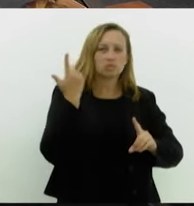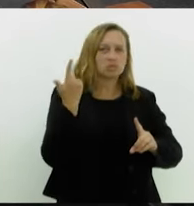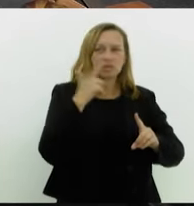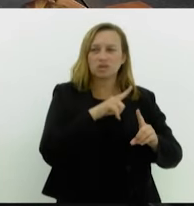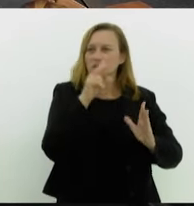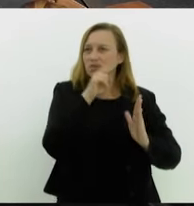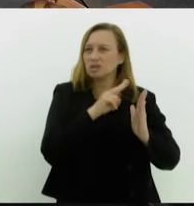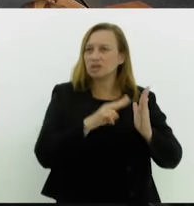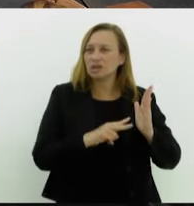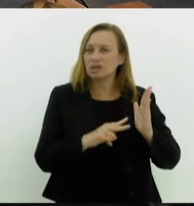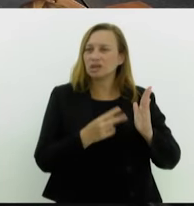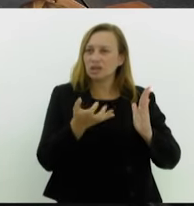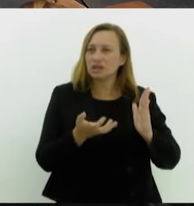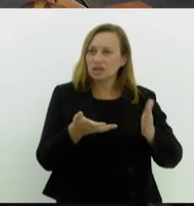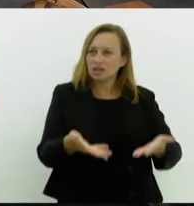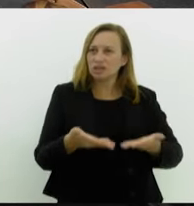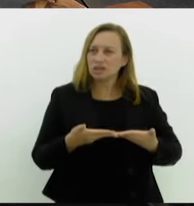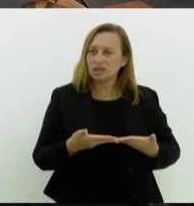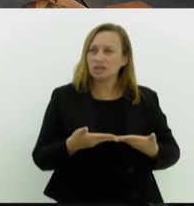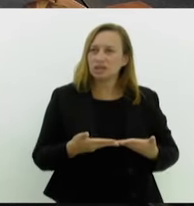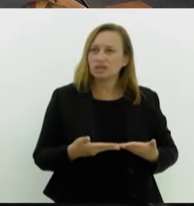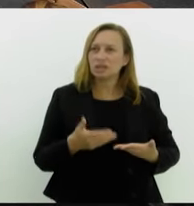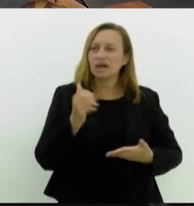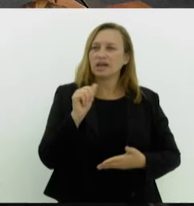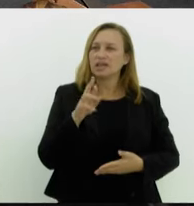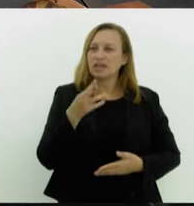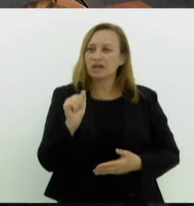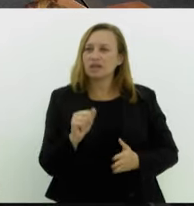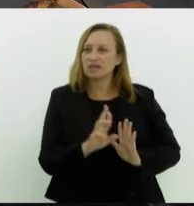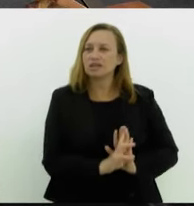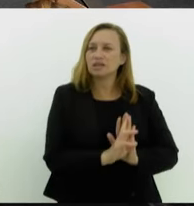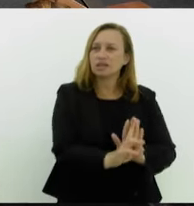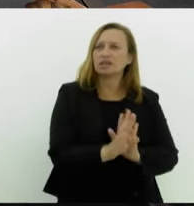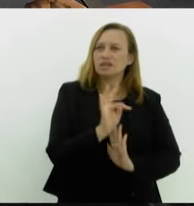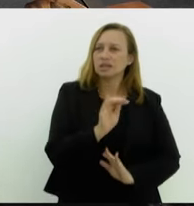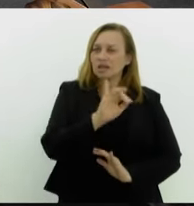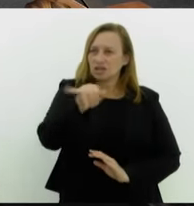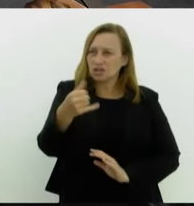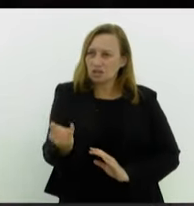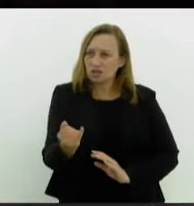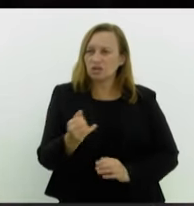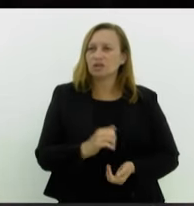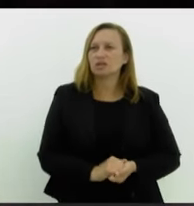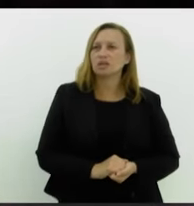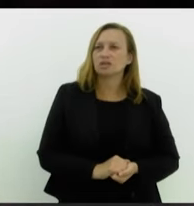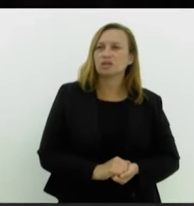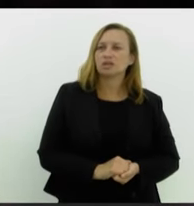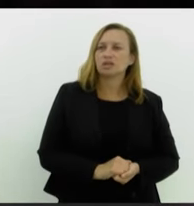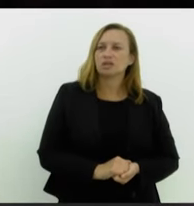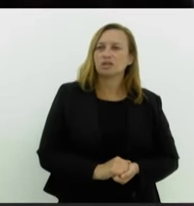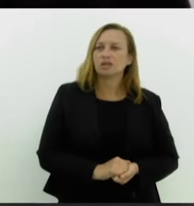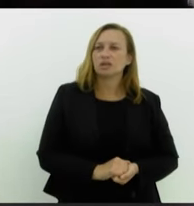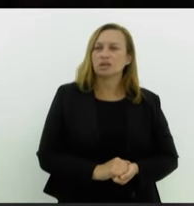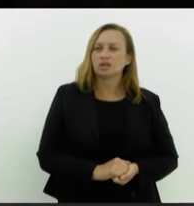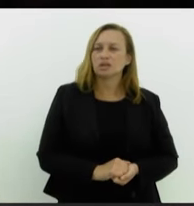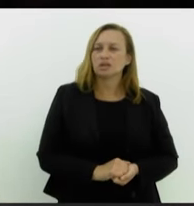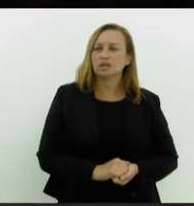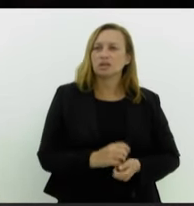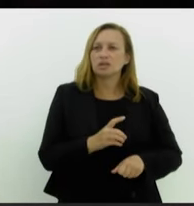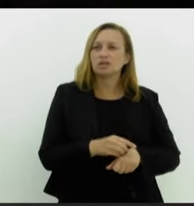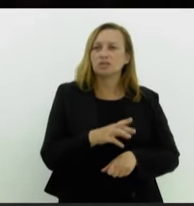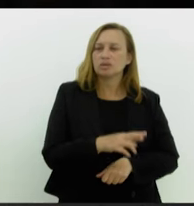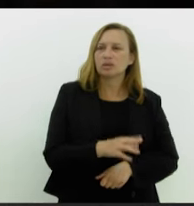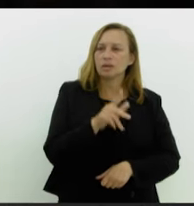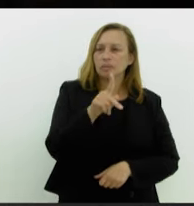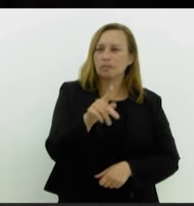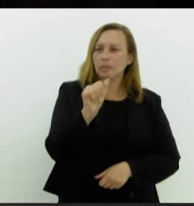de de não quer chamar então vamos chamar Adriana representando TJ coordenadora incrível a Dra